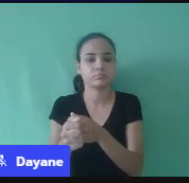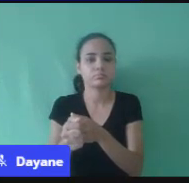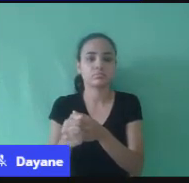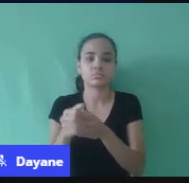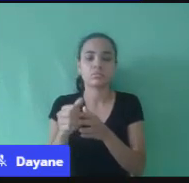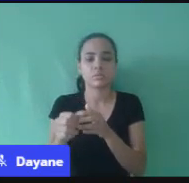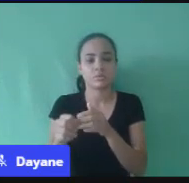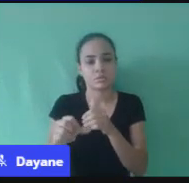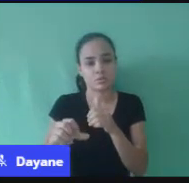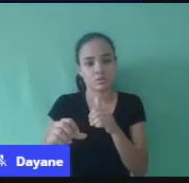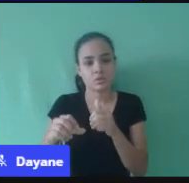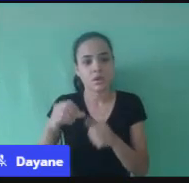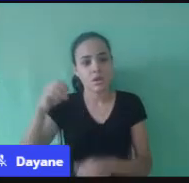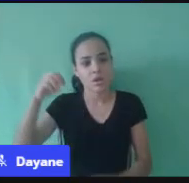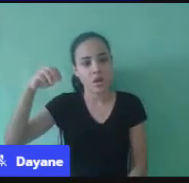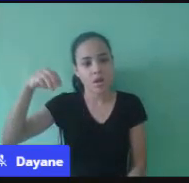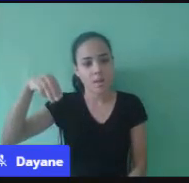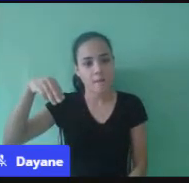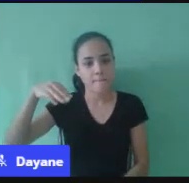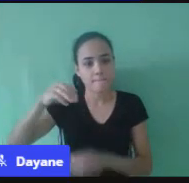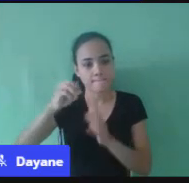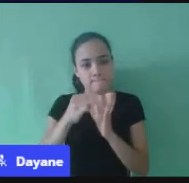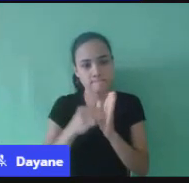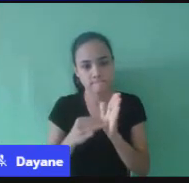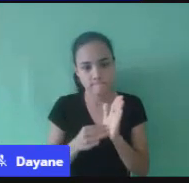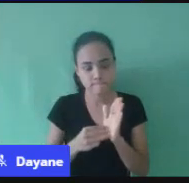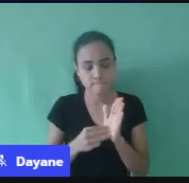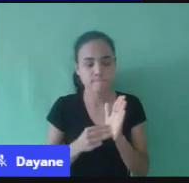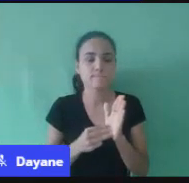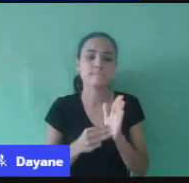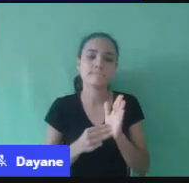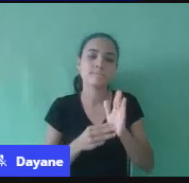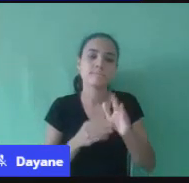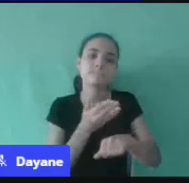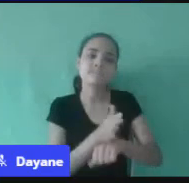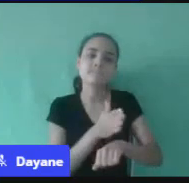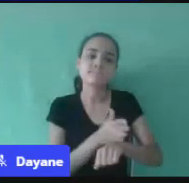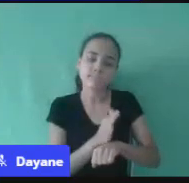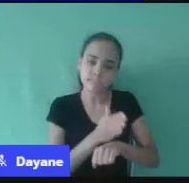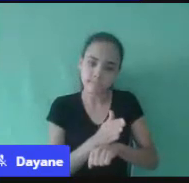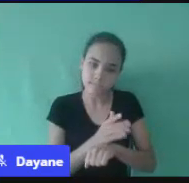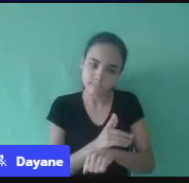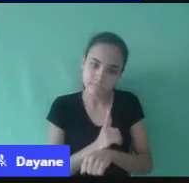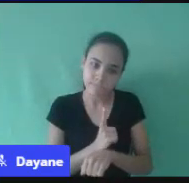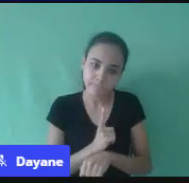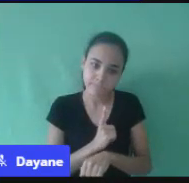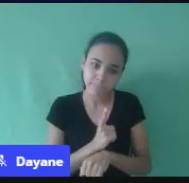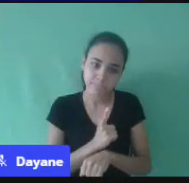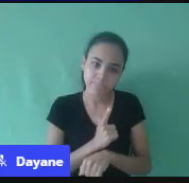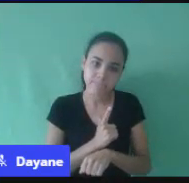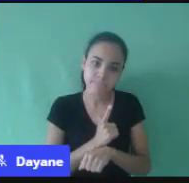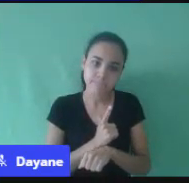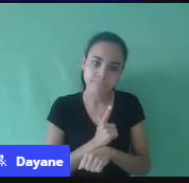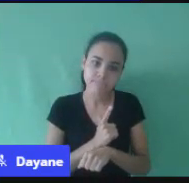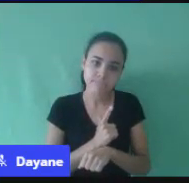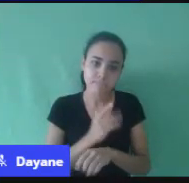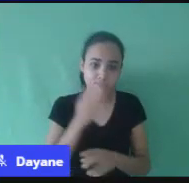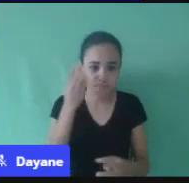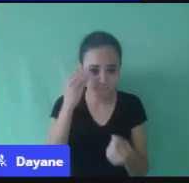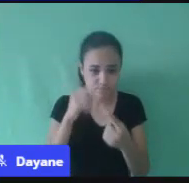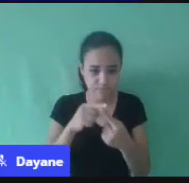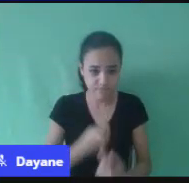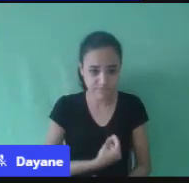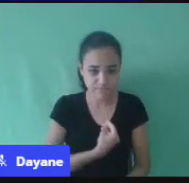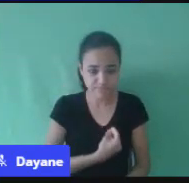principalmente, a ênfase no projeto de vida de cada aluno é algo que é dada muita importância, né?